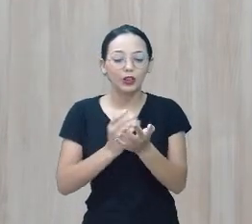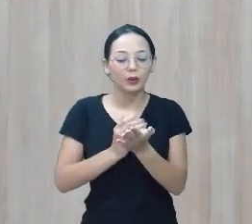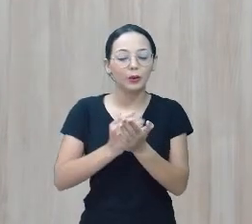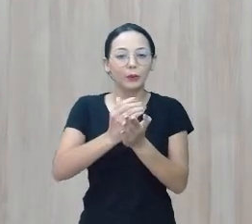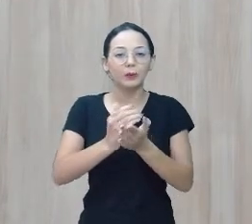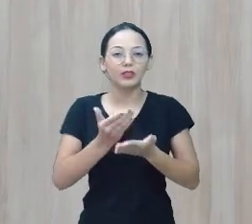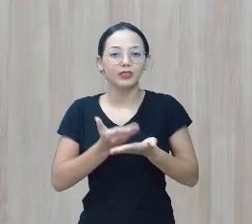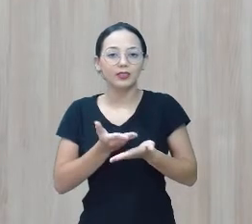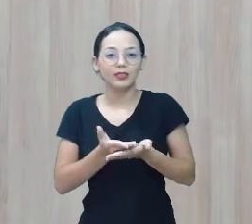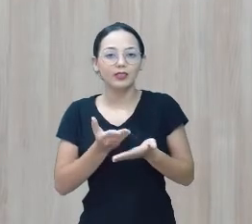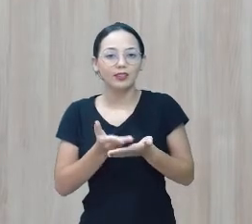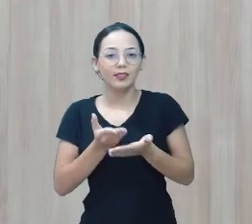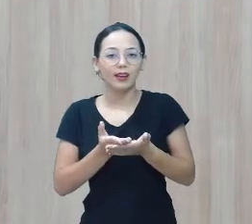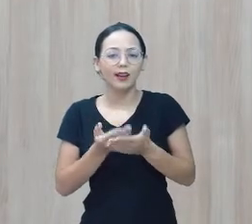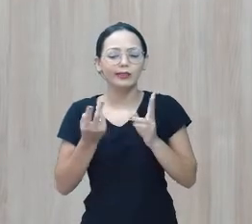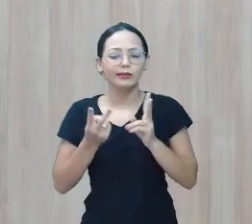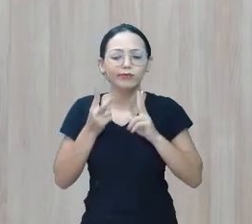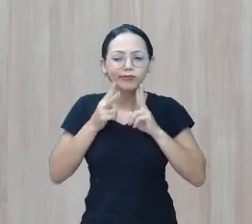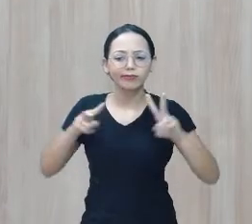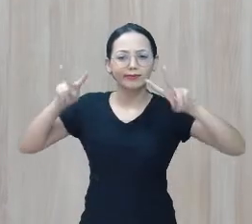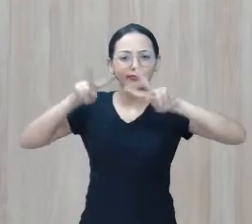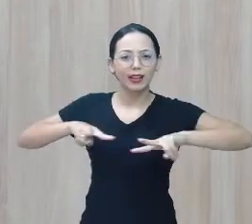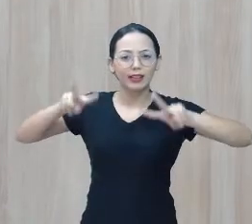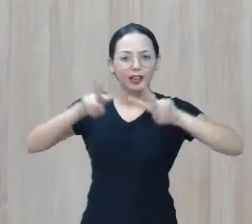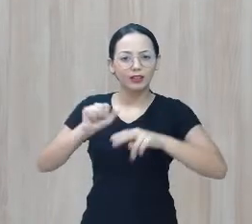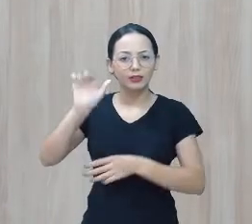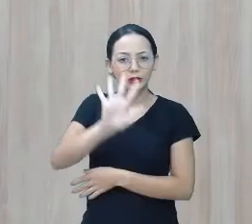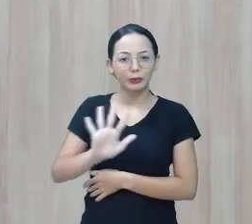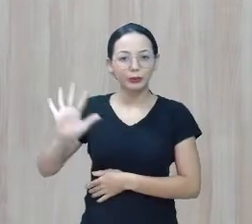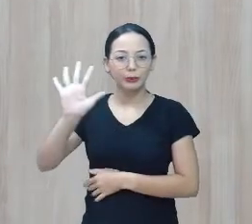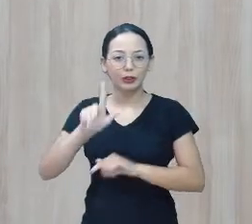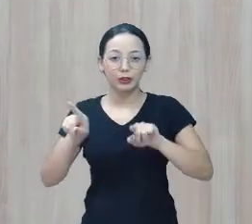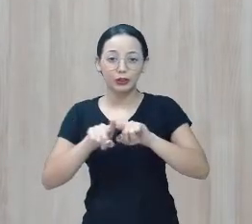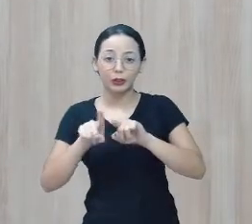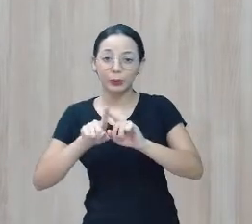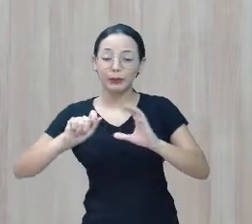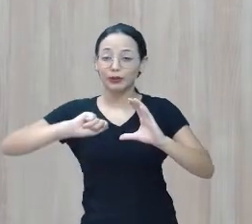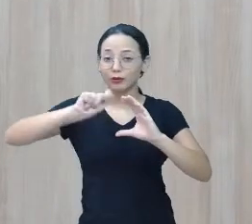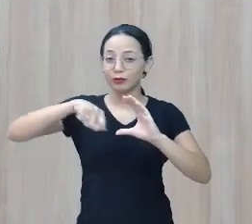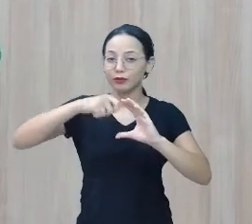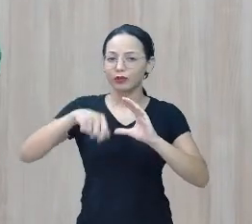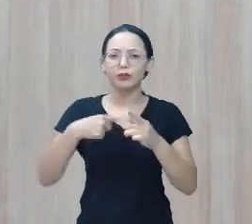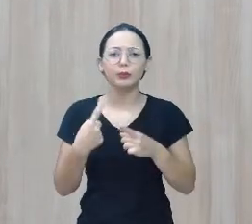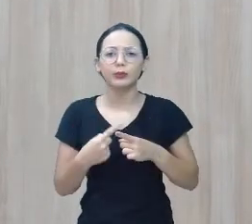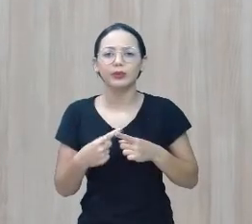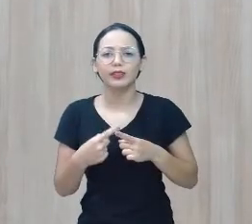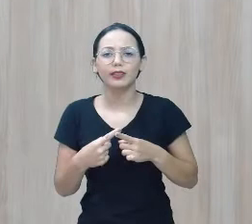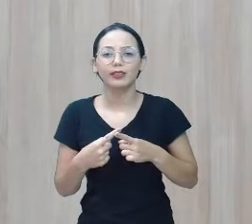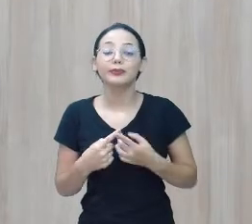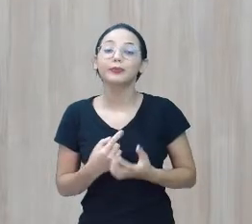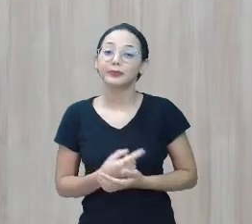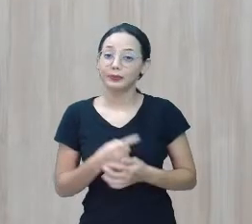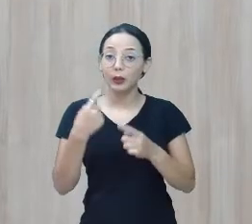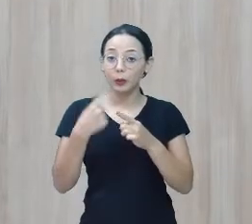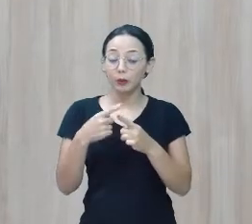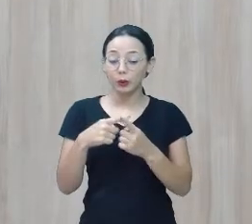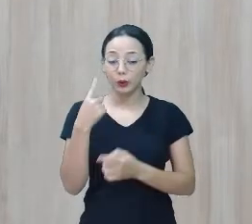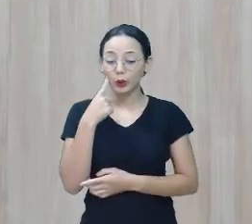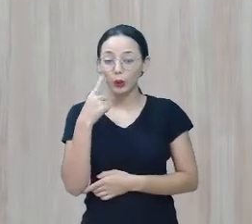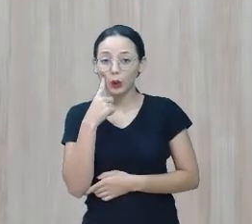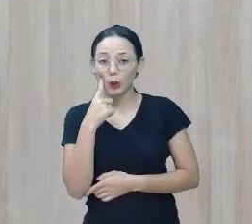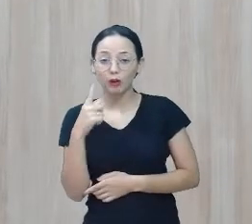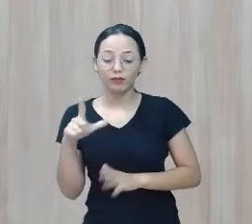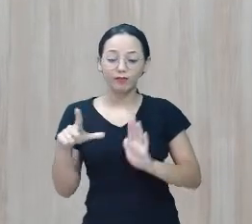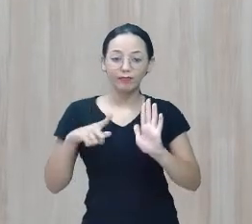nossas aulas com análise de imagens e análise de vídeos. Por que é que a gente faz isso? É porque como a gente lida